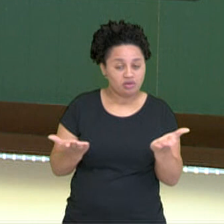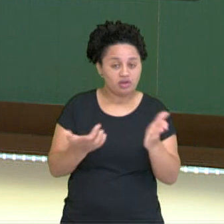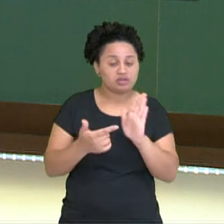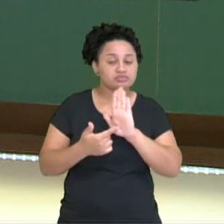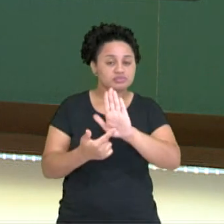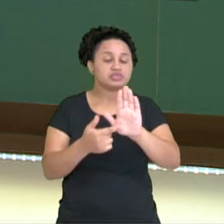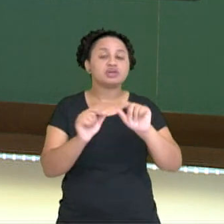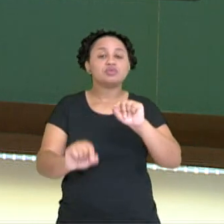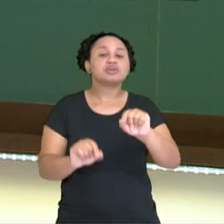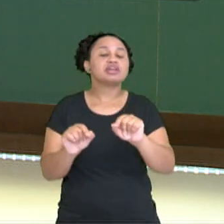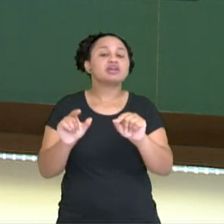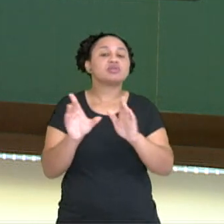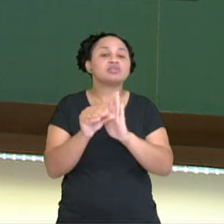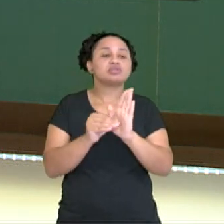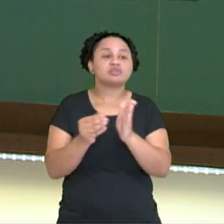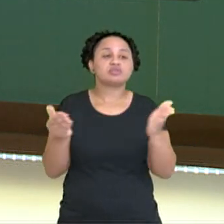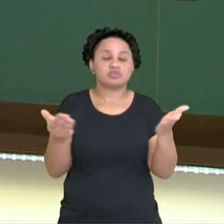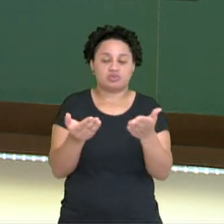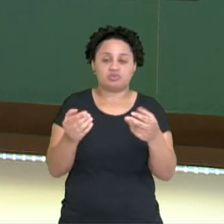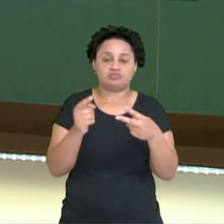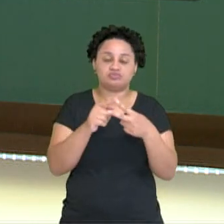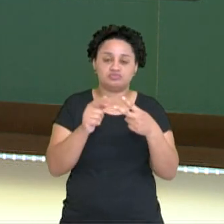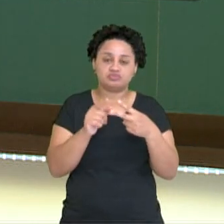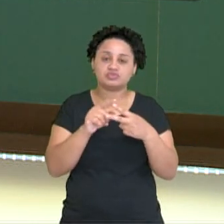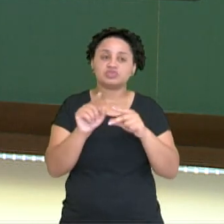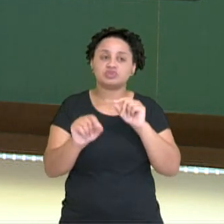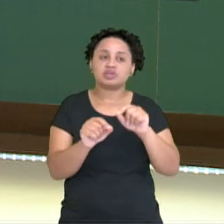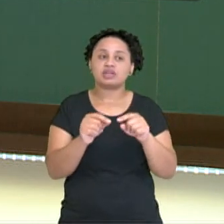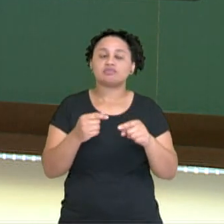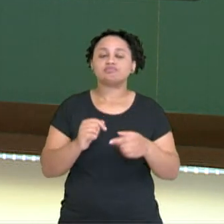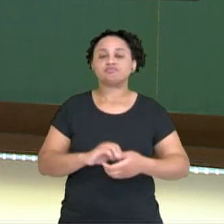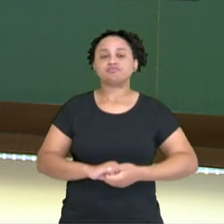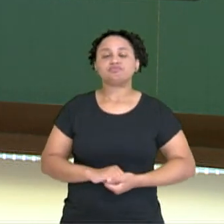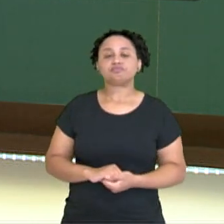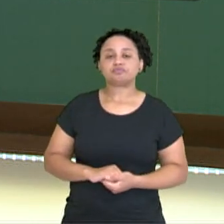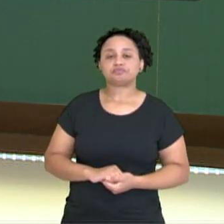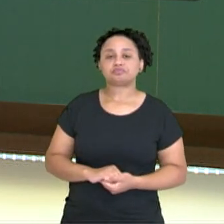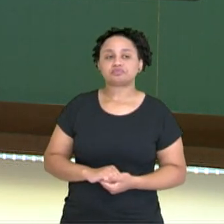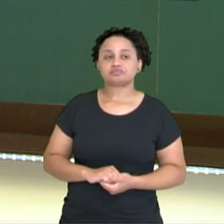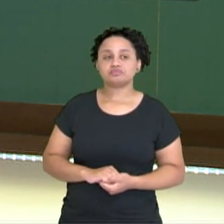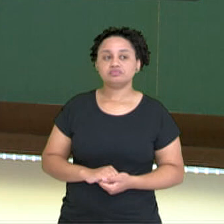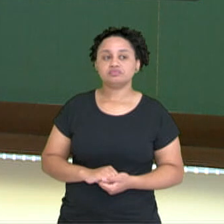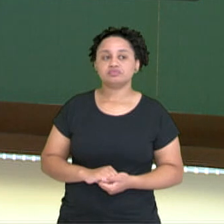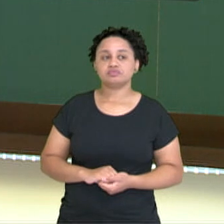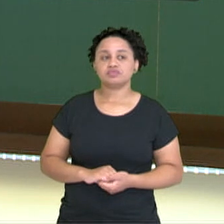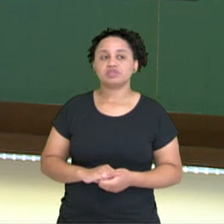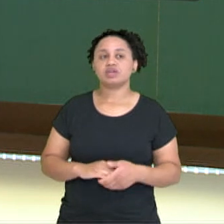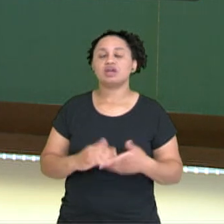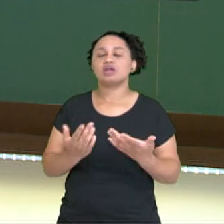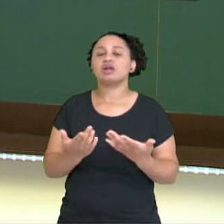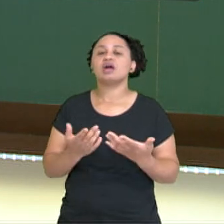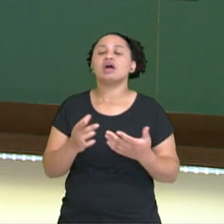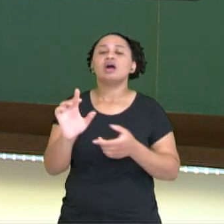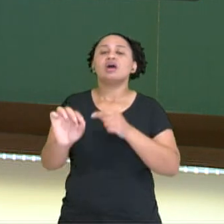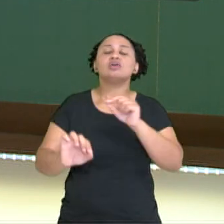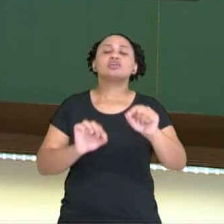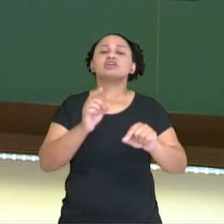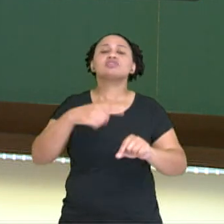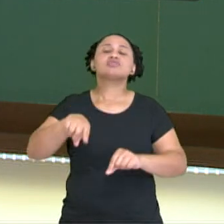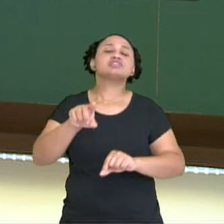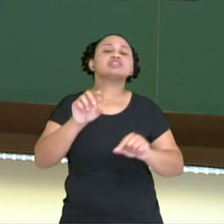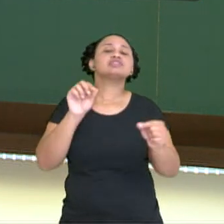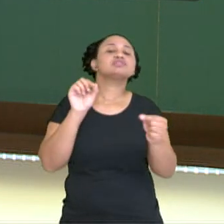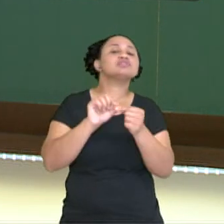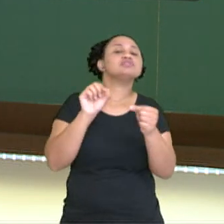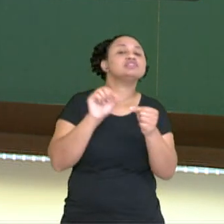conversar. What are you doing? É o título do nosso vídeo, tá ok? What are you doing? O que você está fazendo? E o